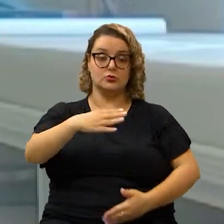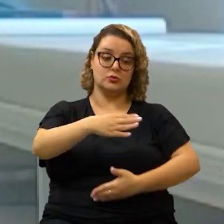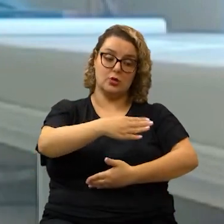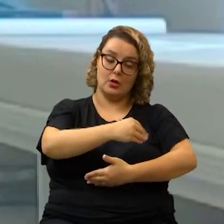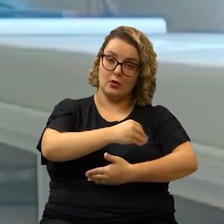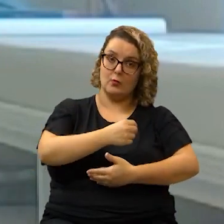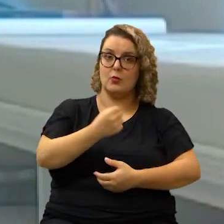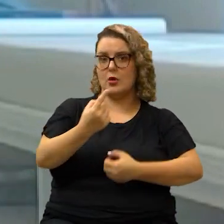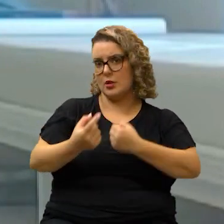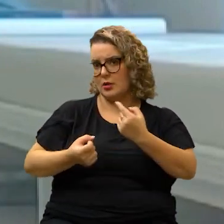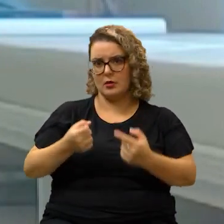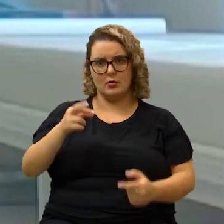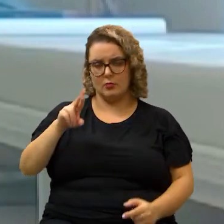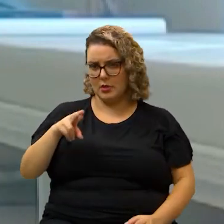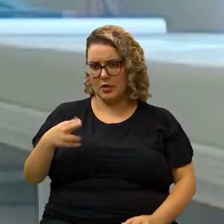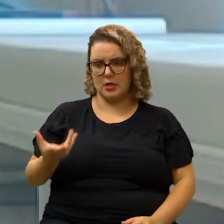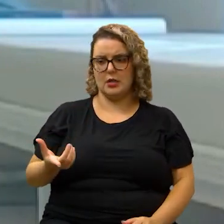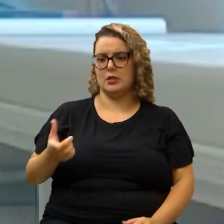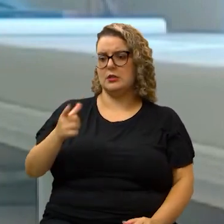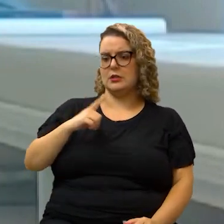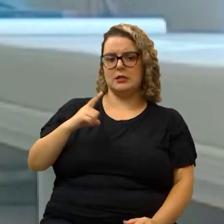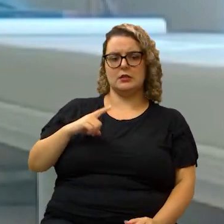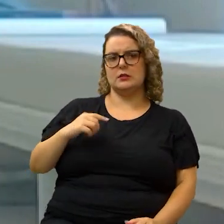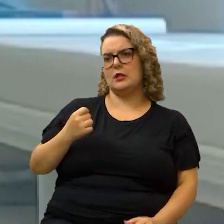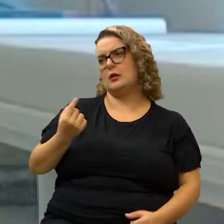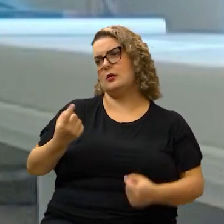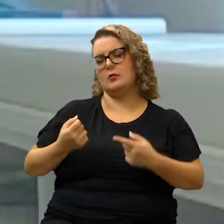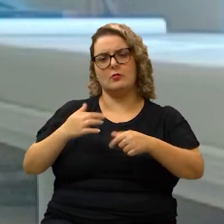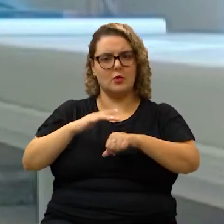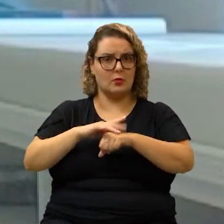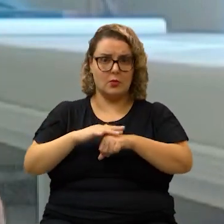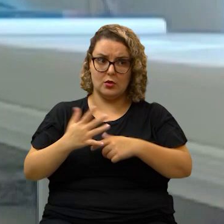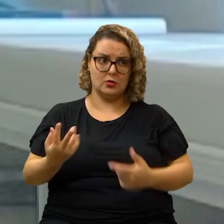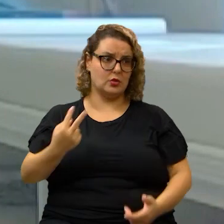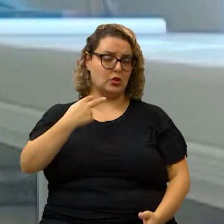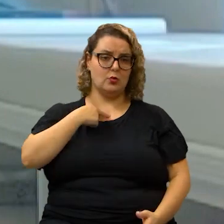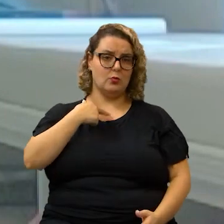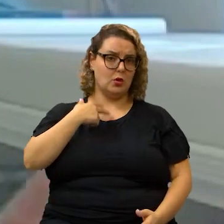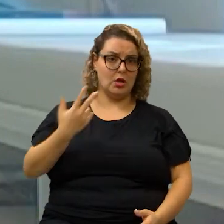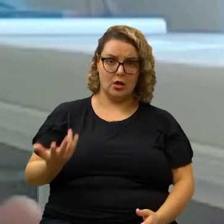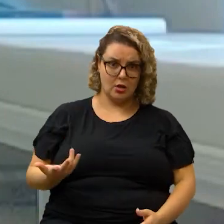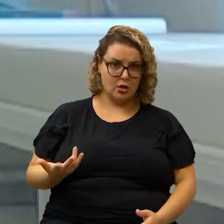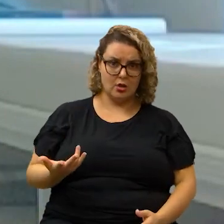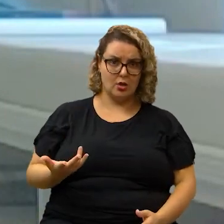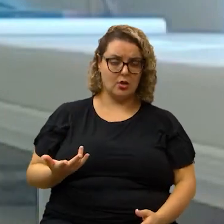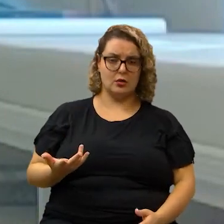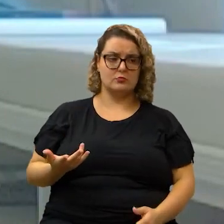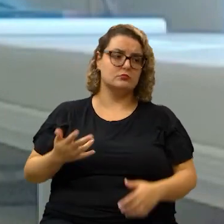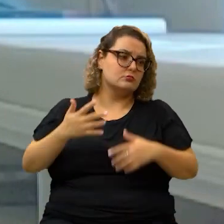por algum motivo, tem alguma doença que não é possível, ou